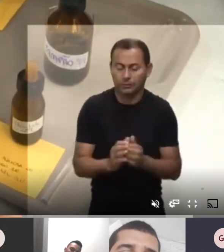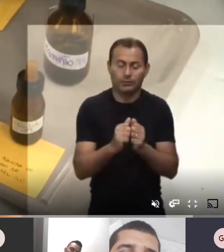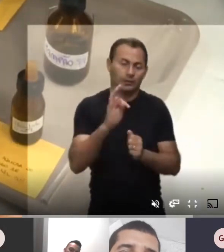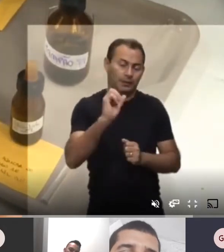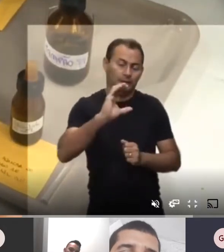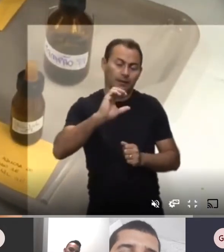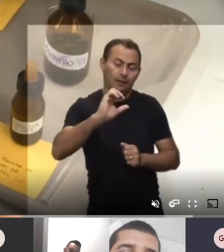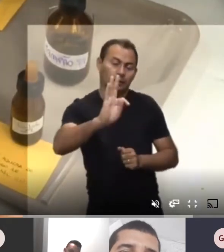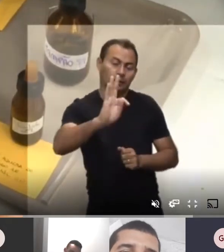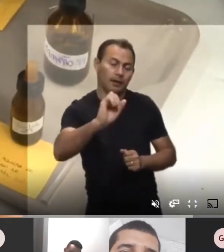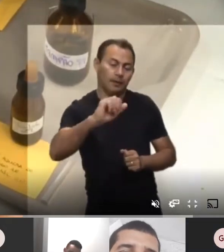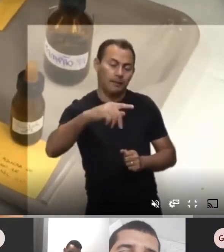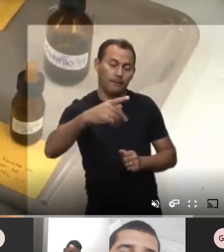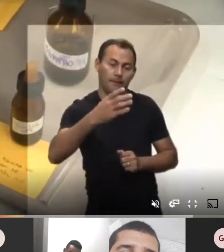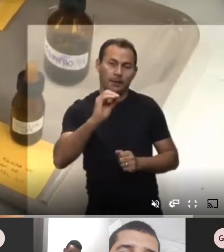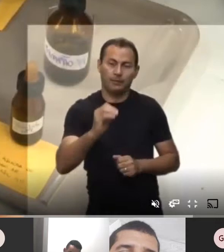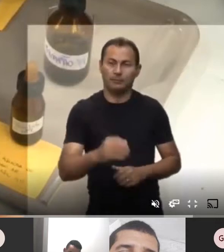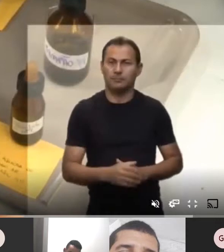incolor.